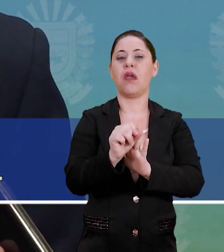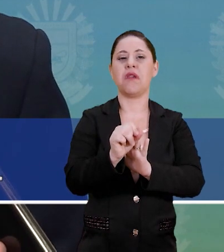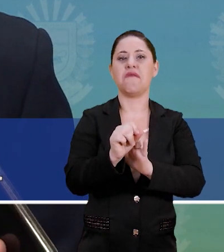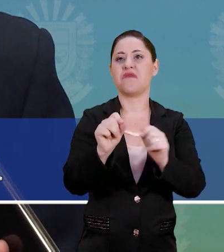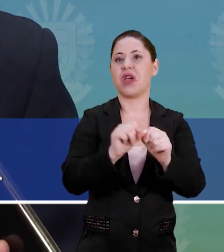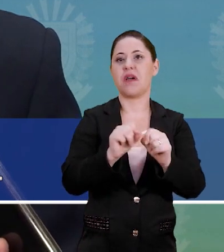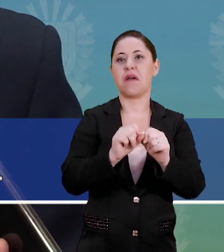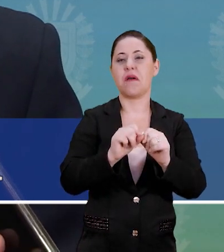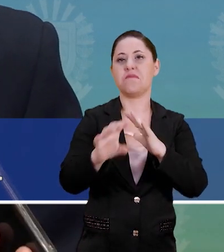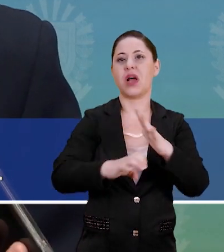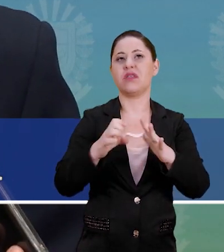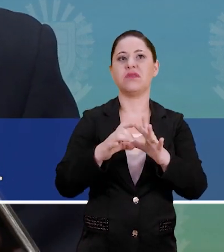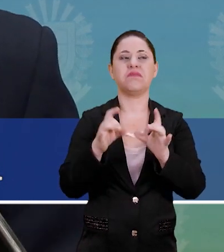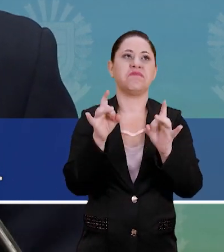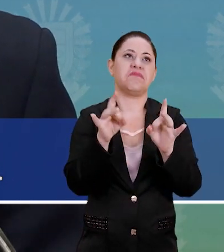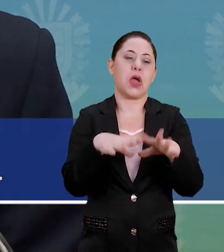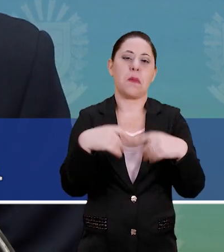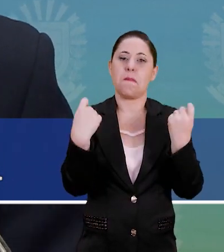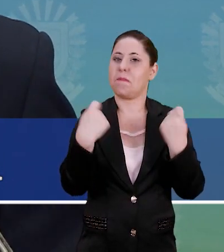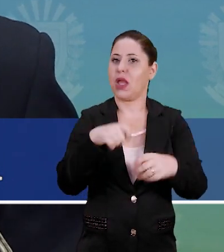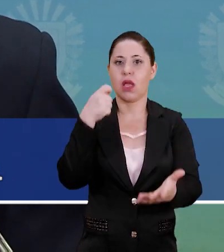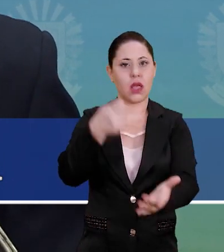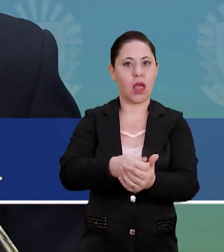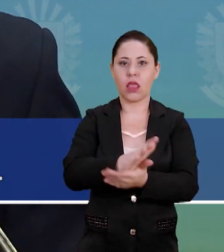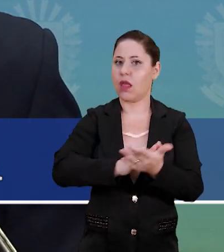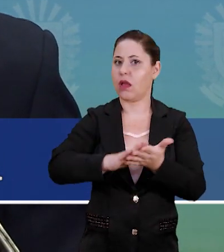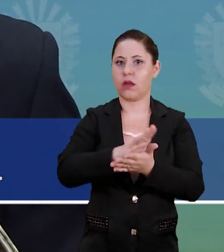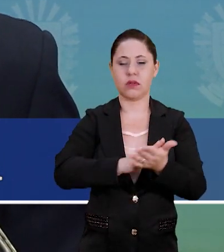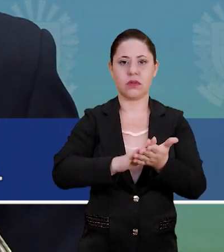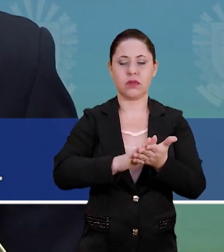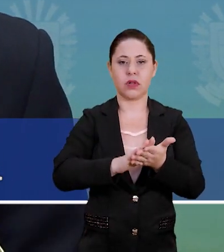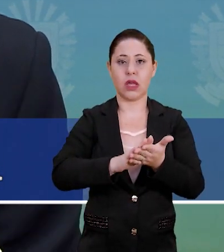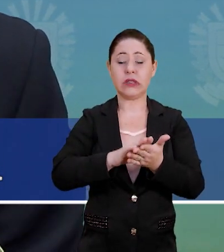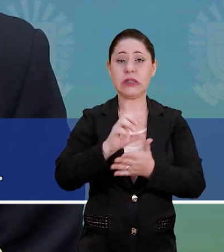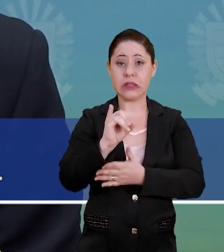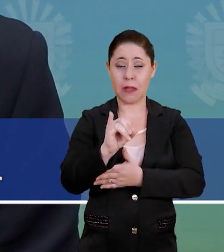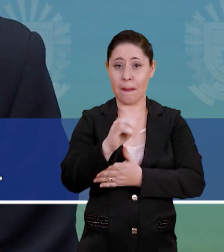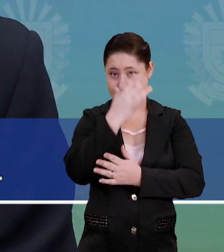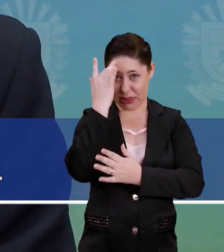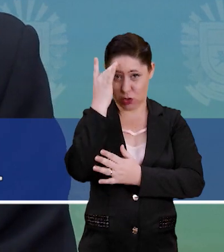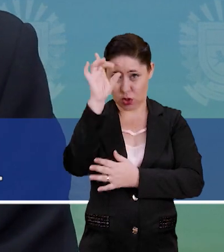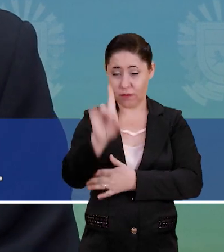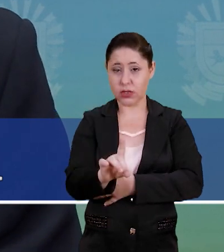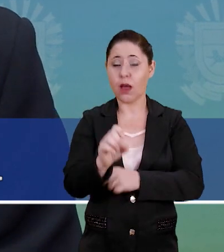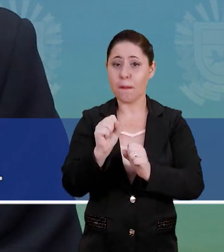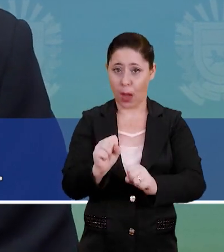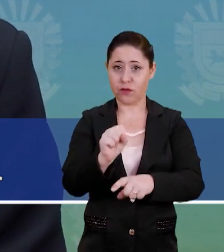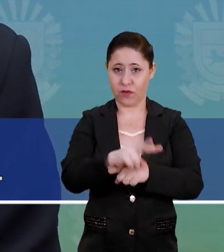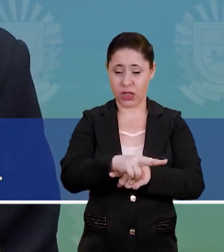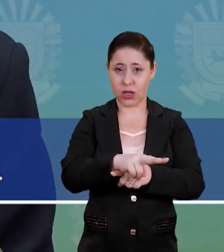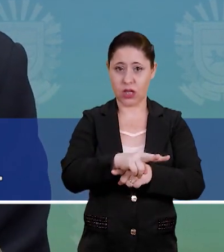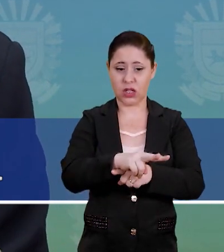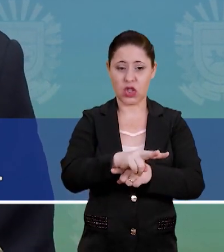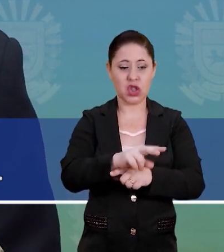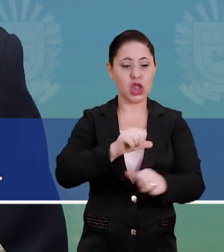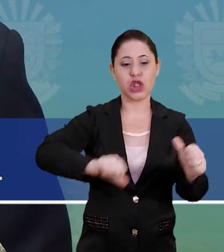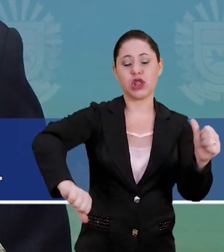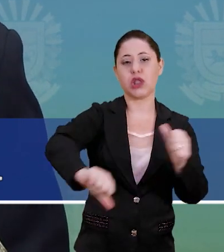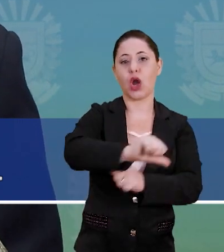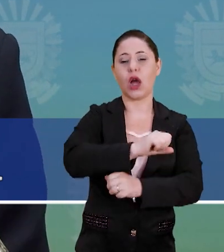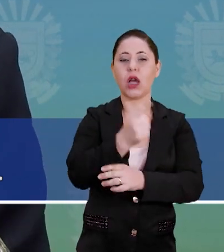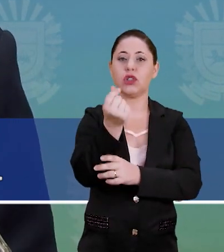lei desobrigando as empresas de contratarem essas pessoas. Ou seja, ao invés de contratar uma pessoa com deficiência, ele